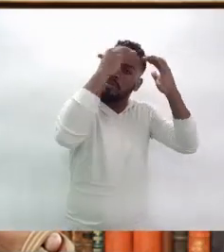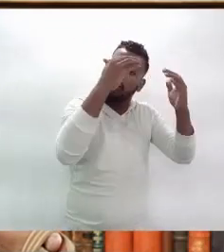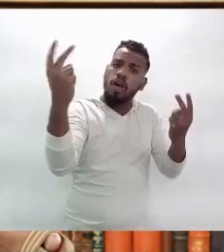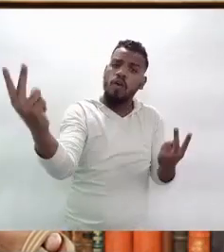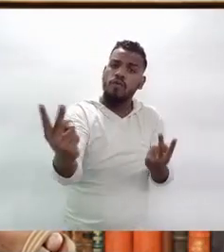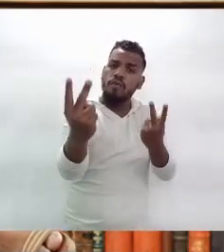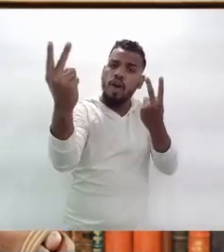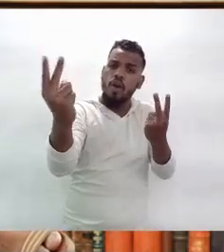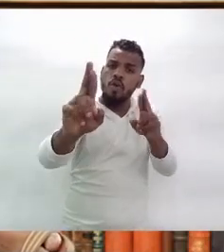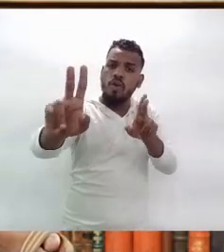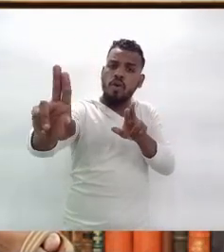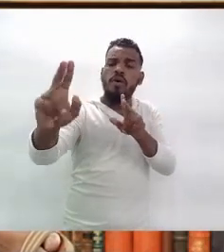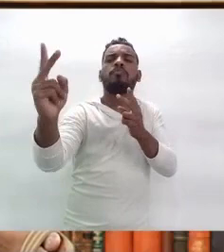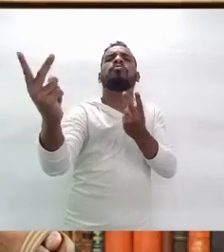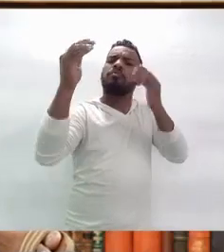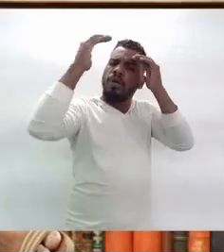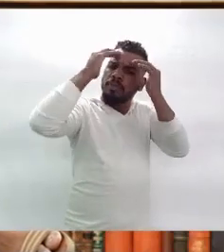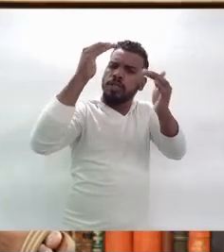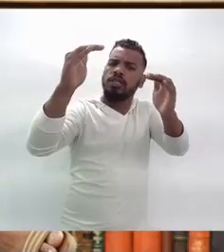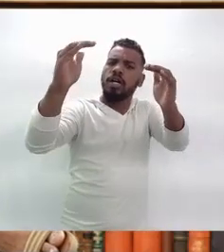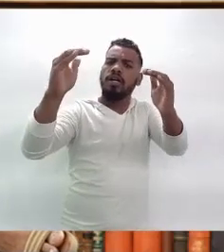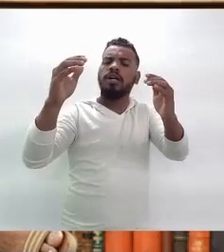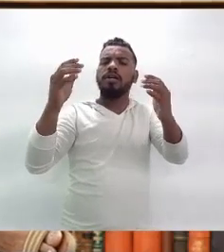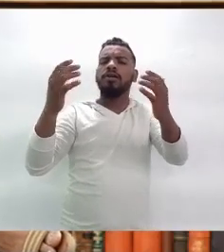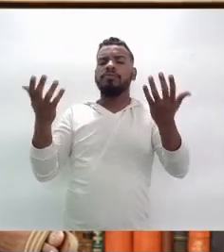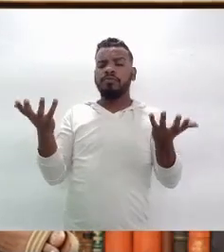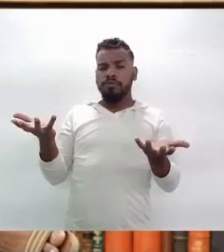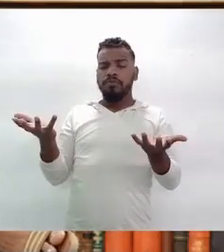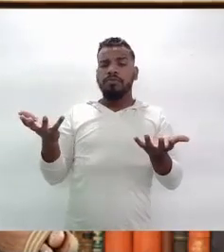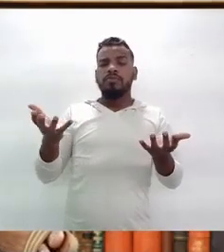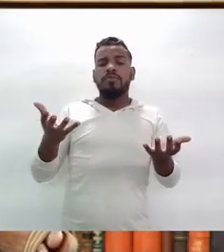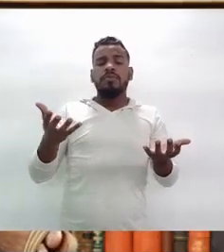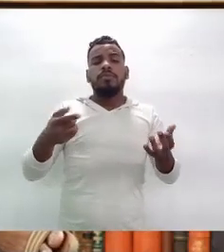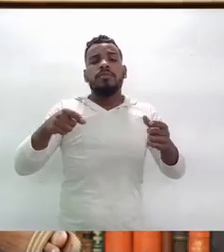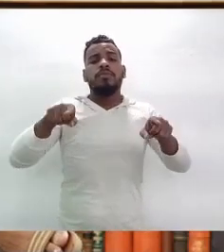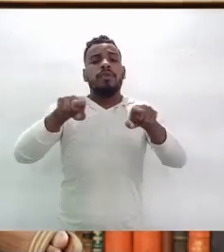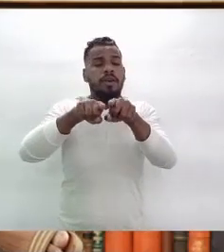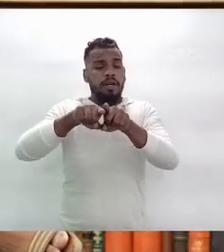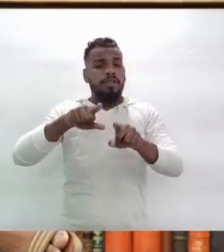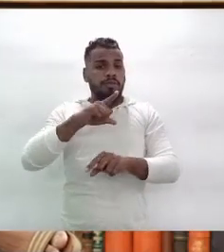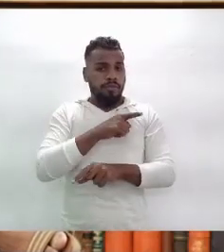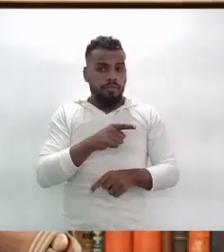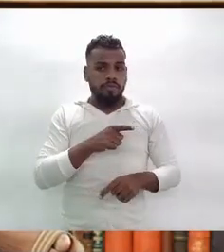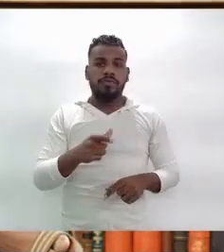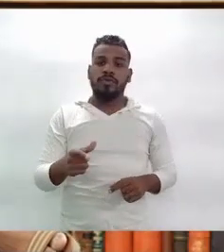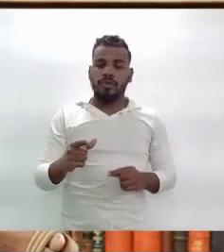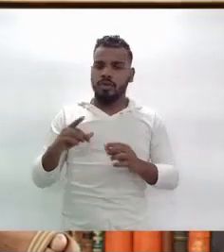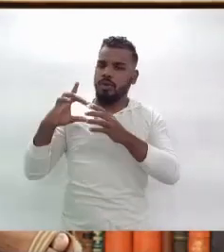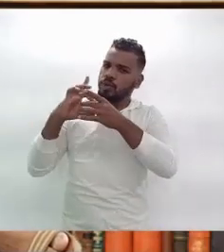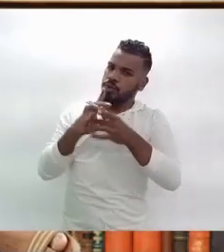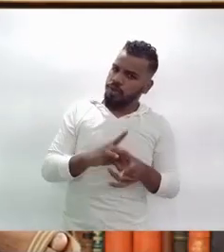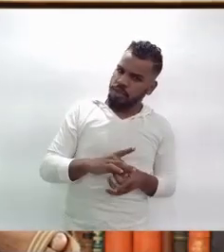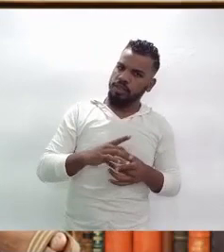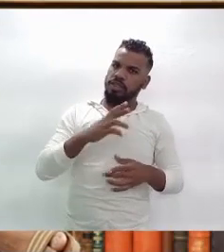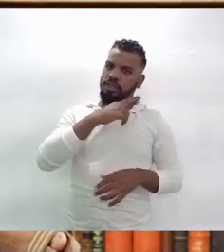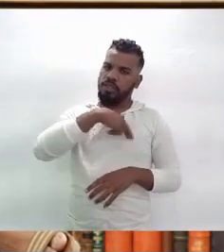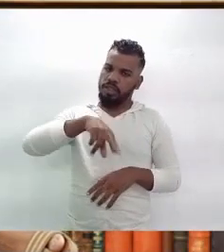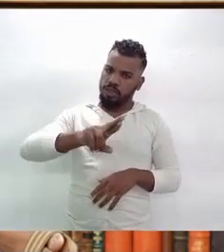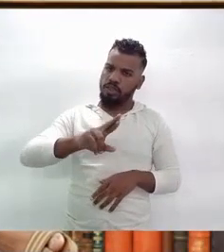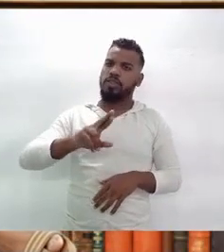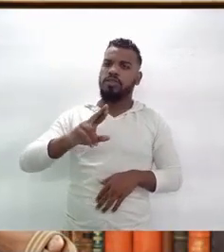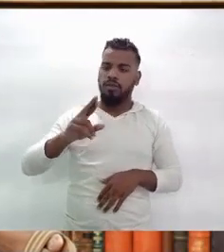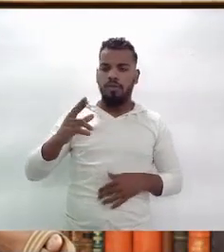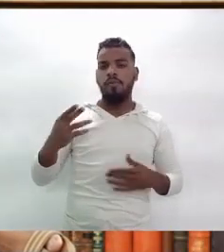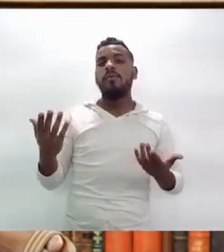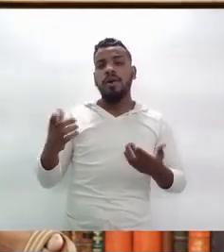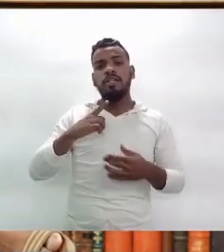morais dos outros e entender que existe a questão do contexto da religião umbanda, mas existe o